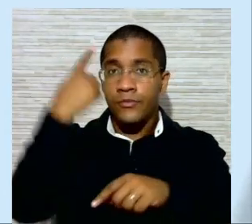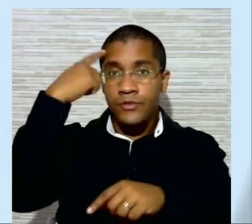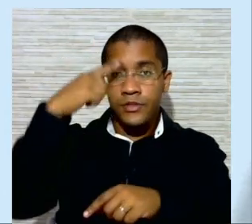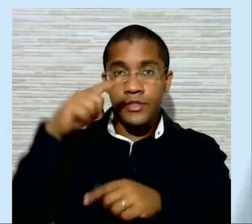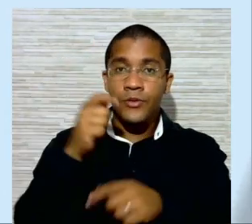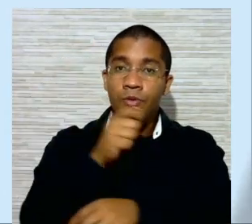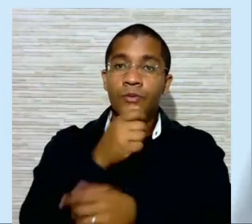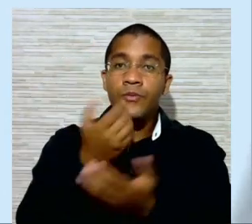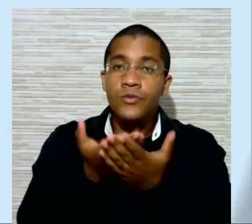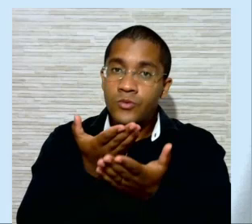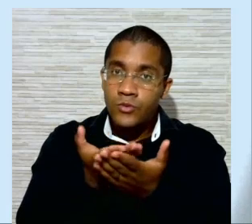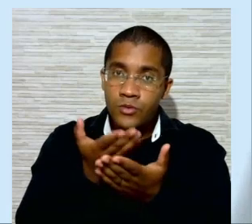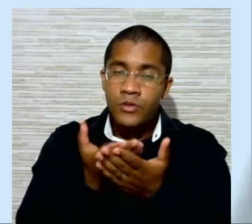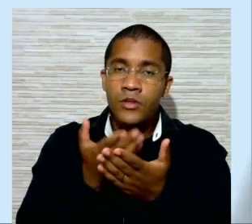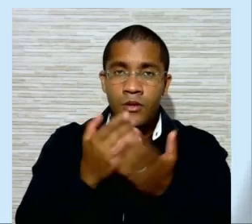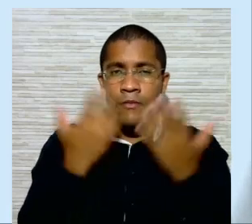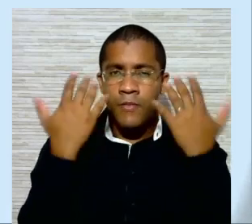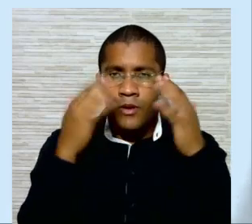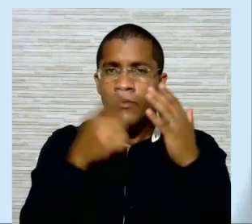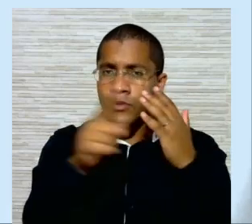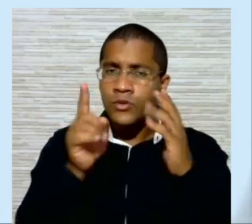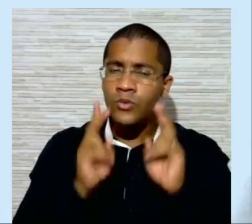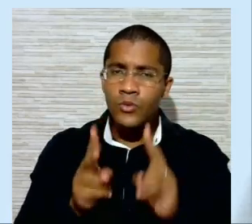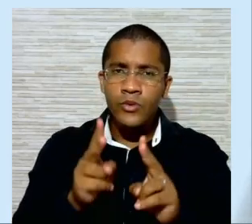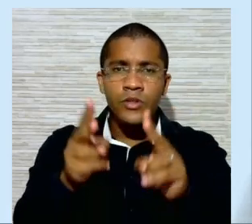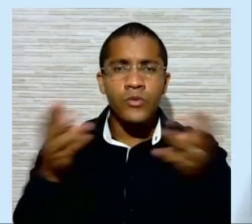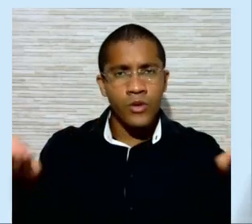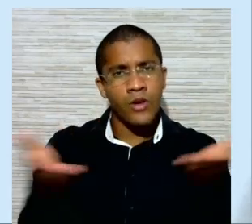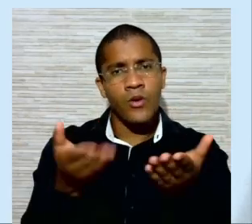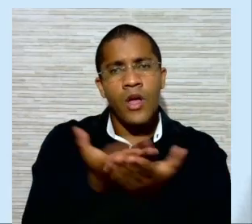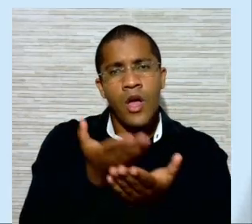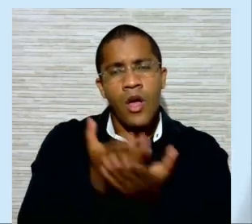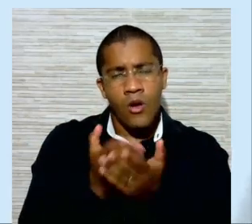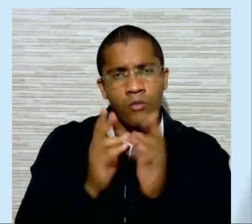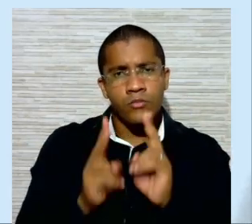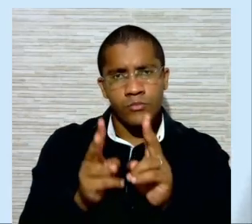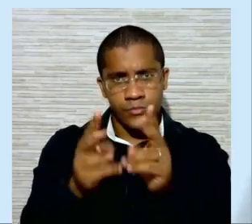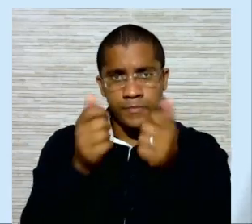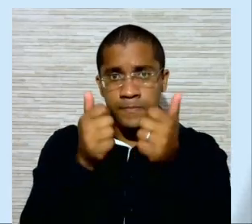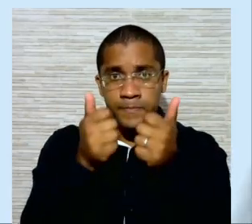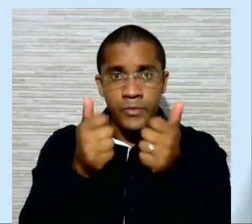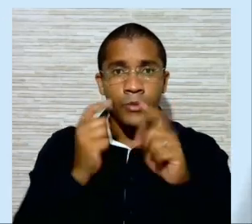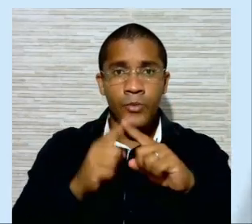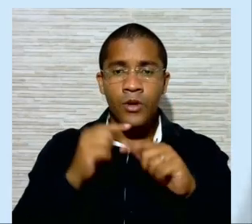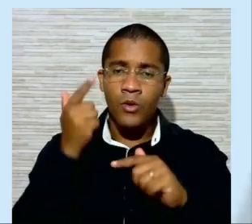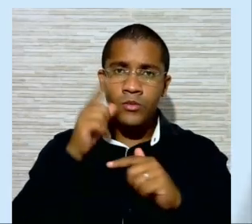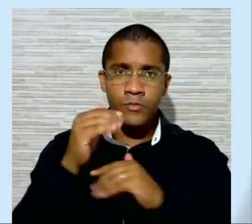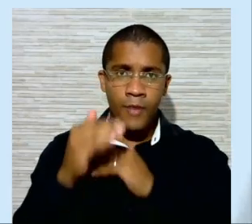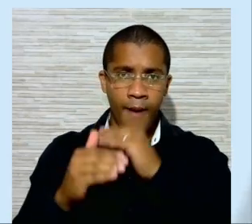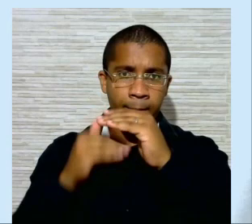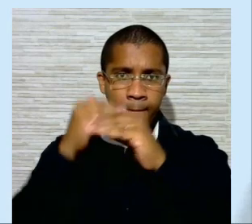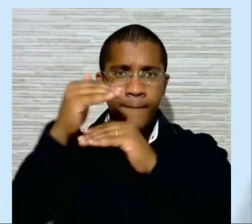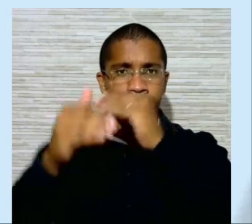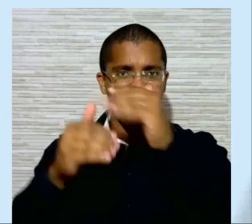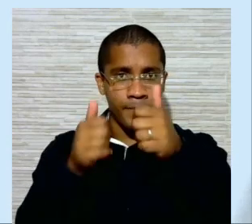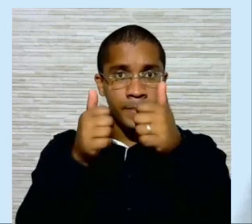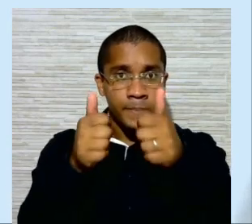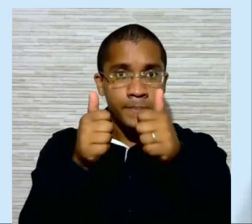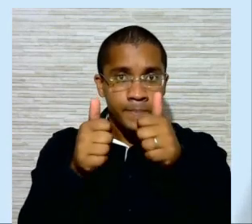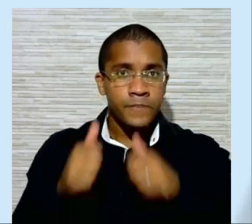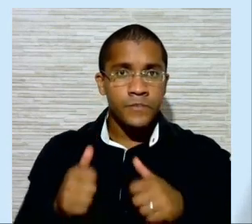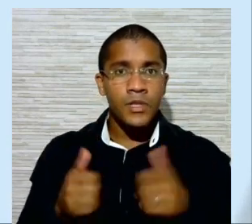todos os estudantes e peço que continuem acompanhando as aulas, porque é muito importante para o crescimento e para a evolução na educação de